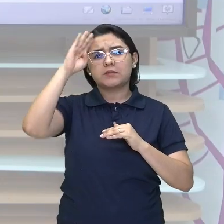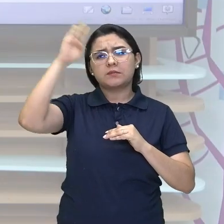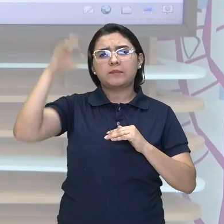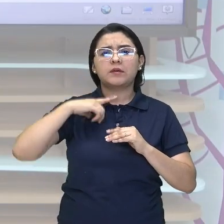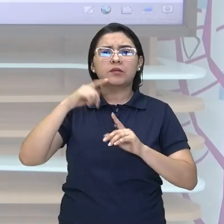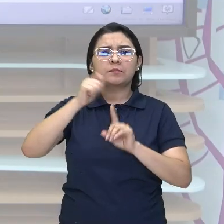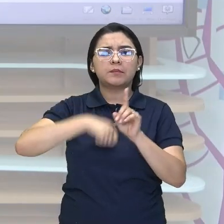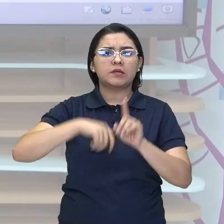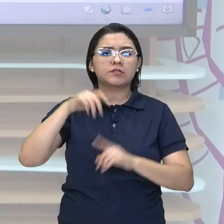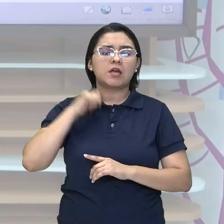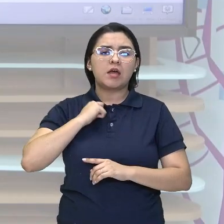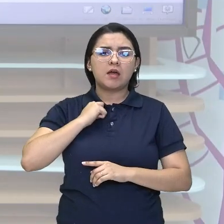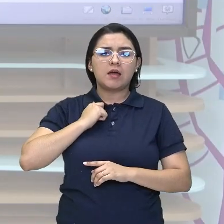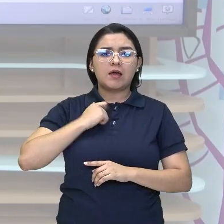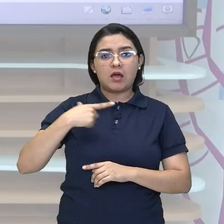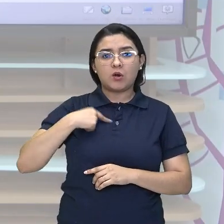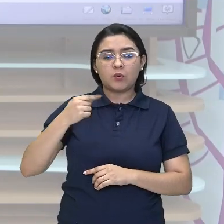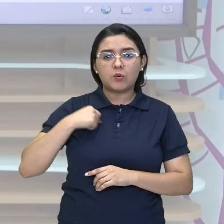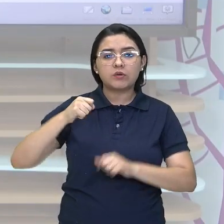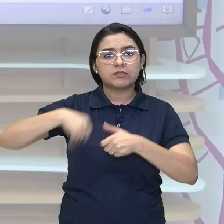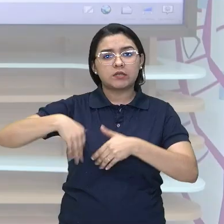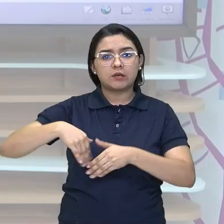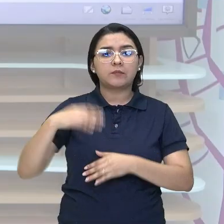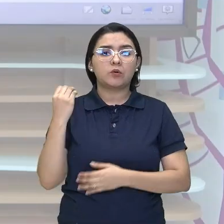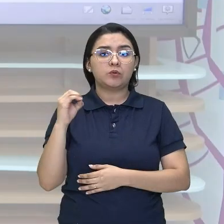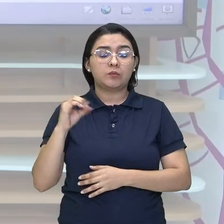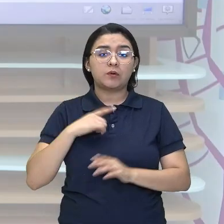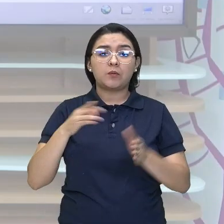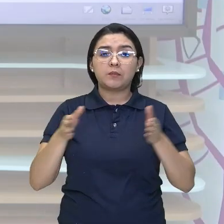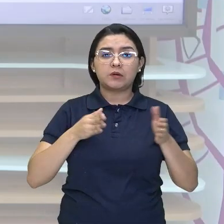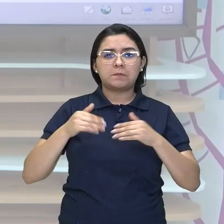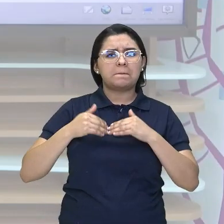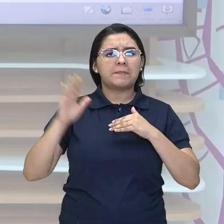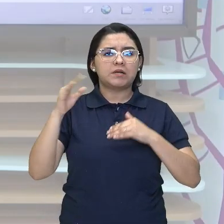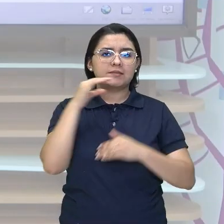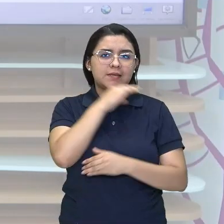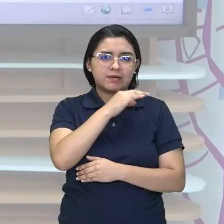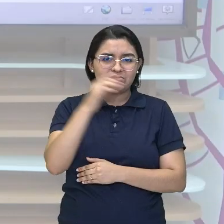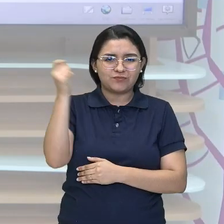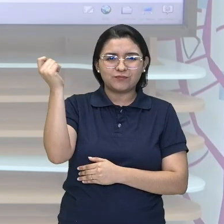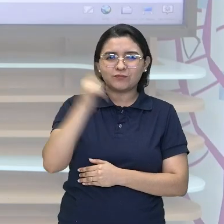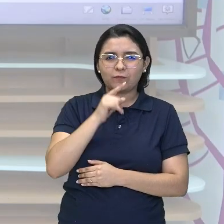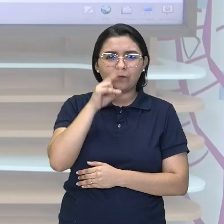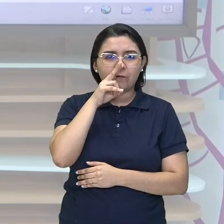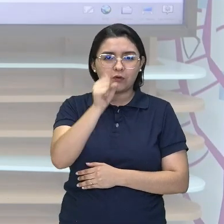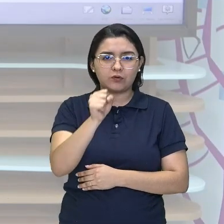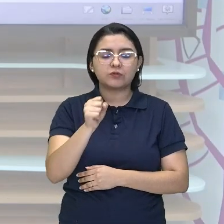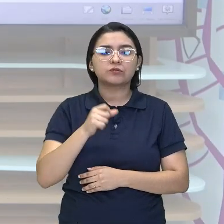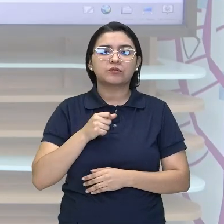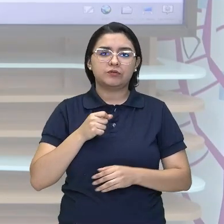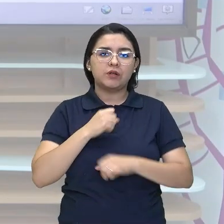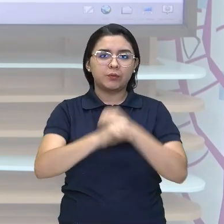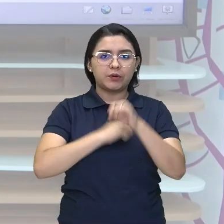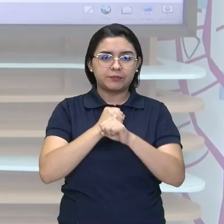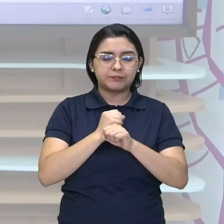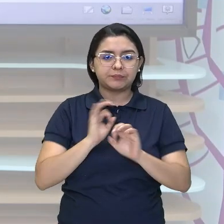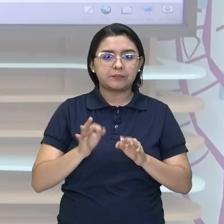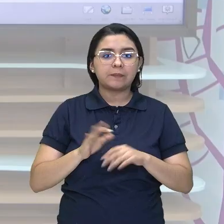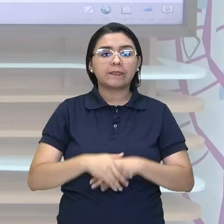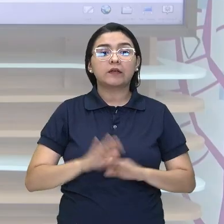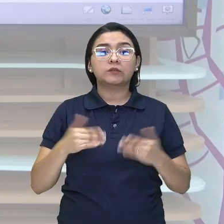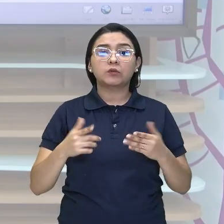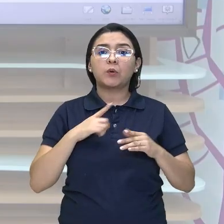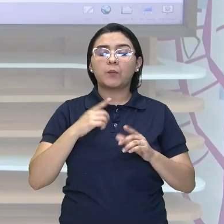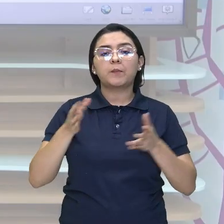agosto, setembro, outubro, que são os períodos mais quentes, né? Durante o ano. E aí, no período